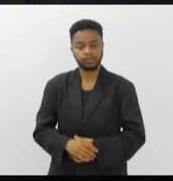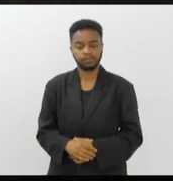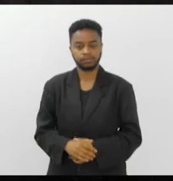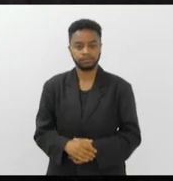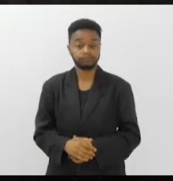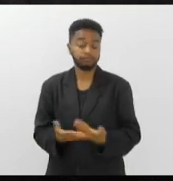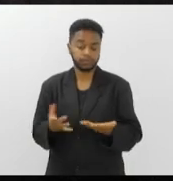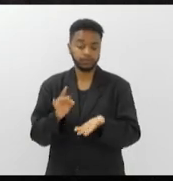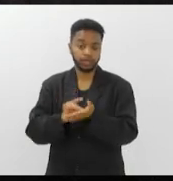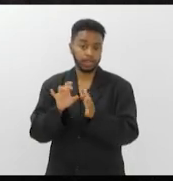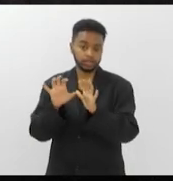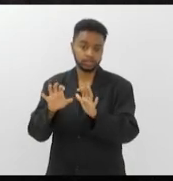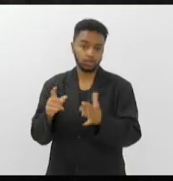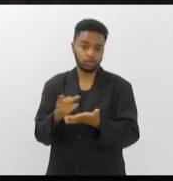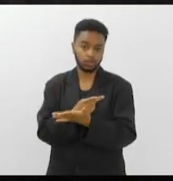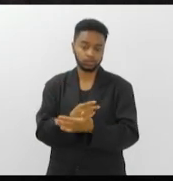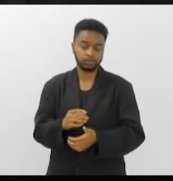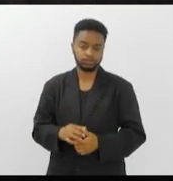É isso que vai acontecer.